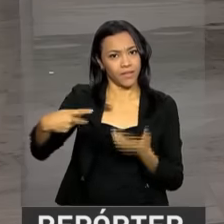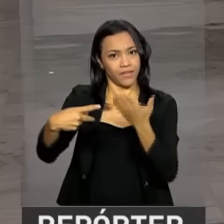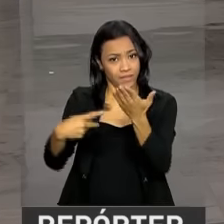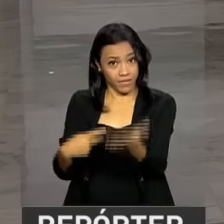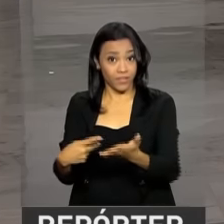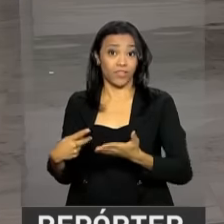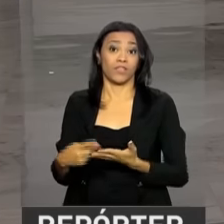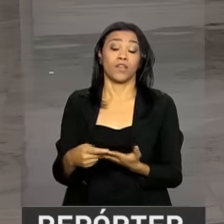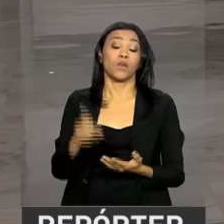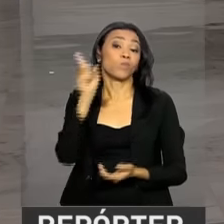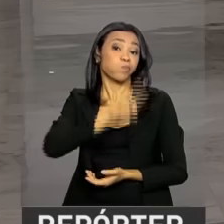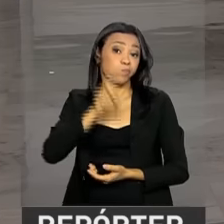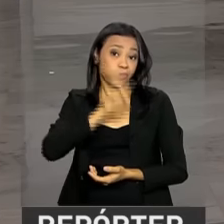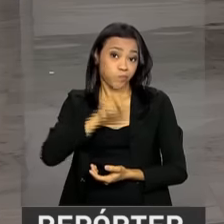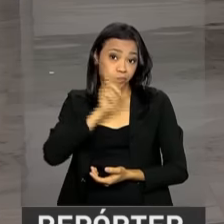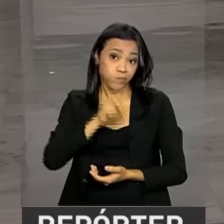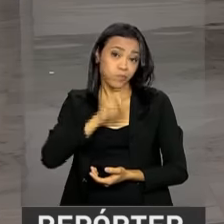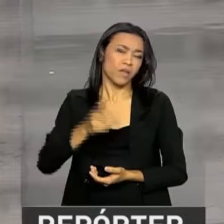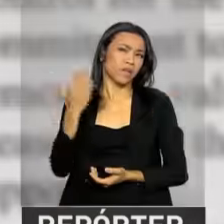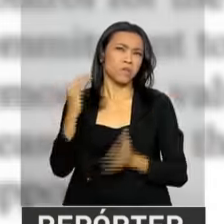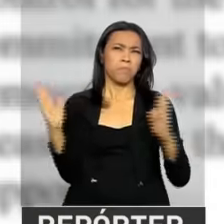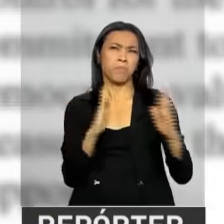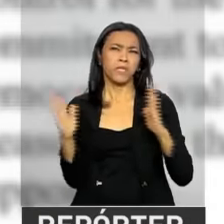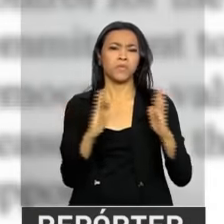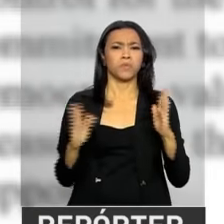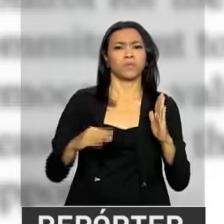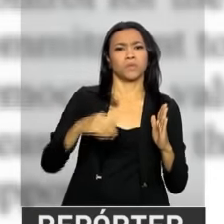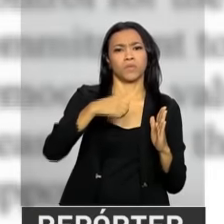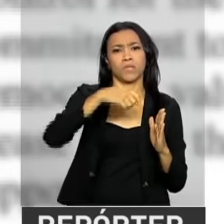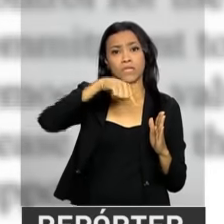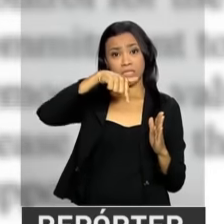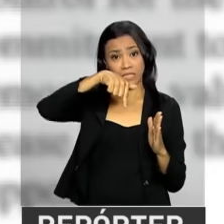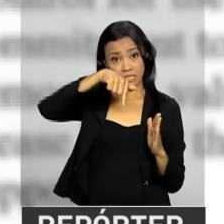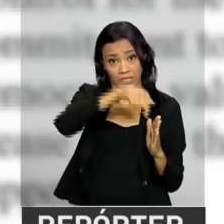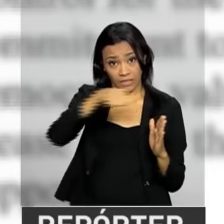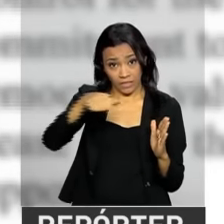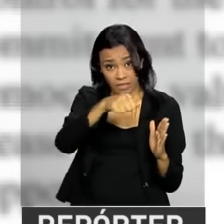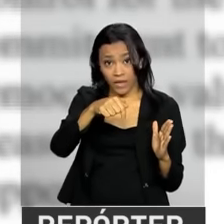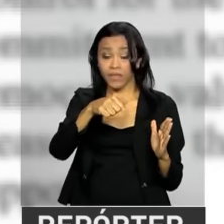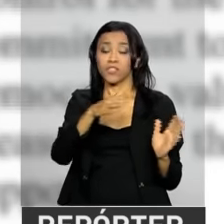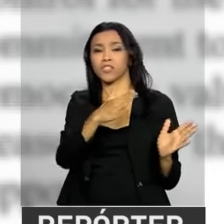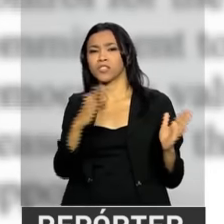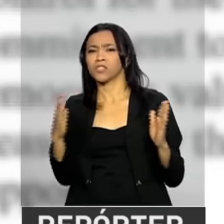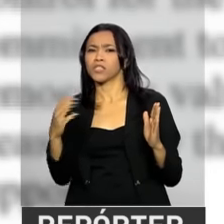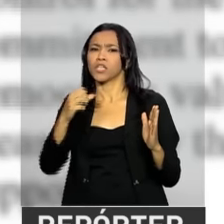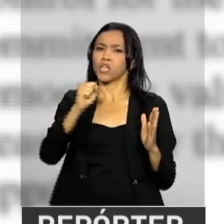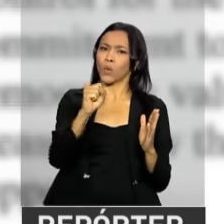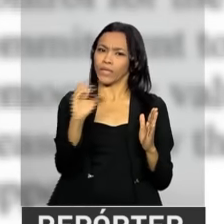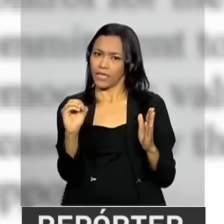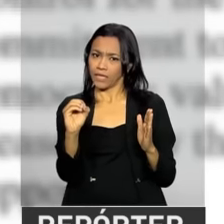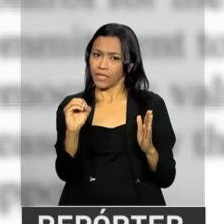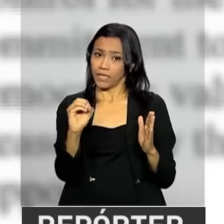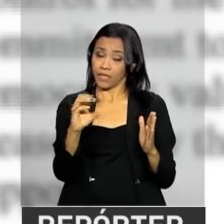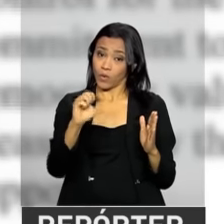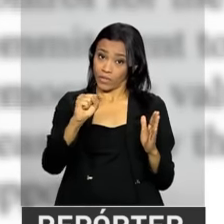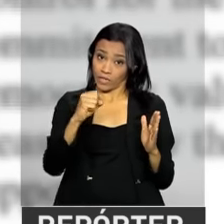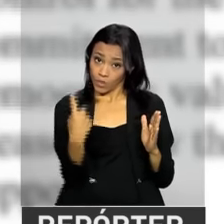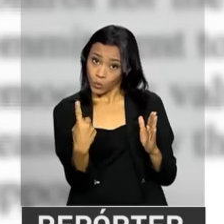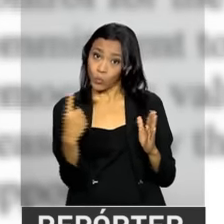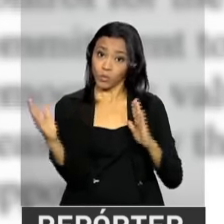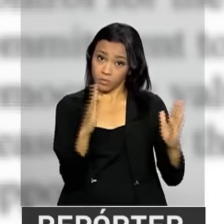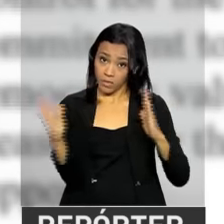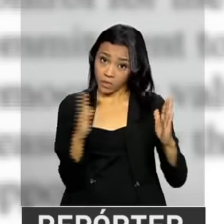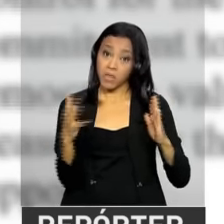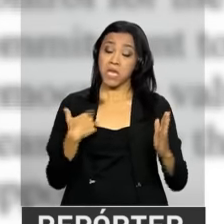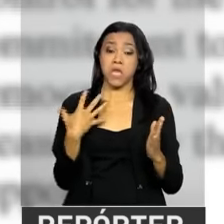jimy que governou o país entre 1977 e 1981 também ganhou um prêmio